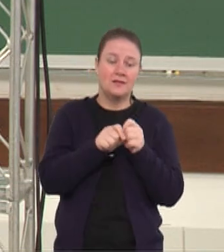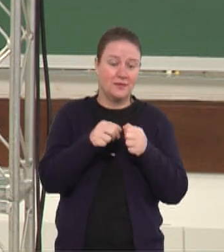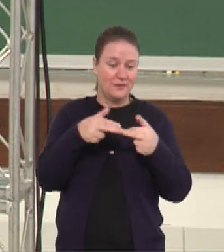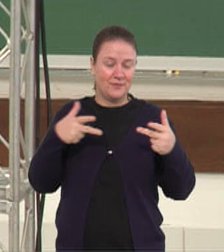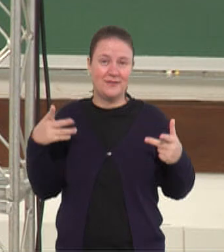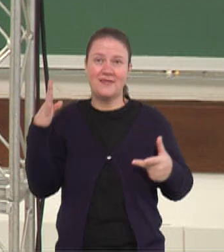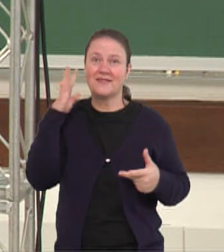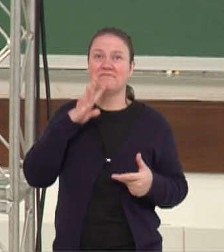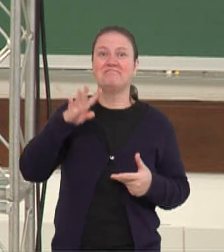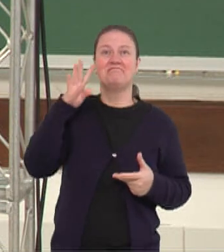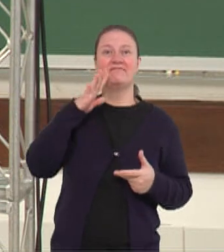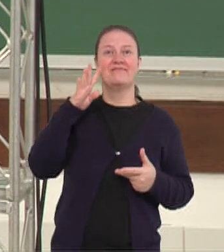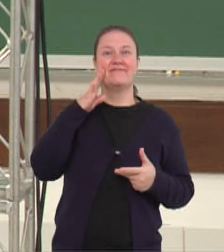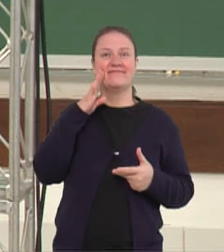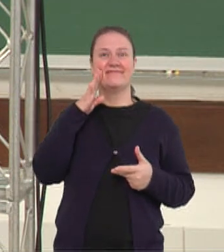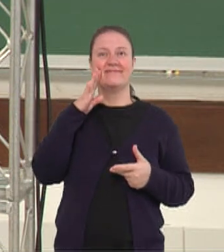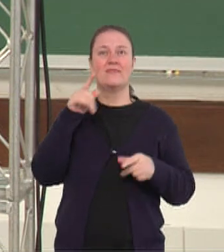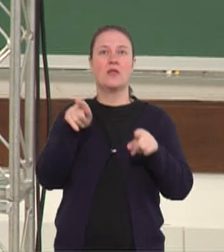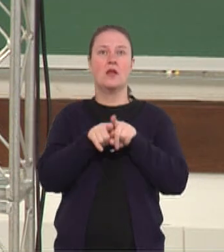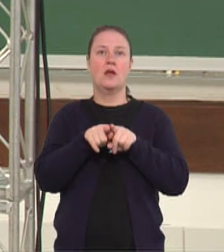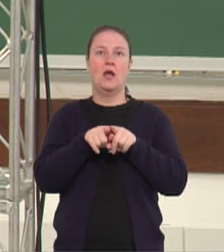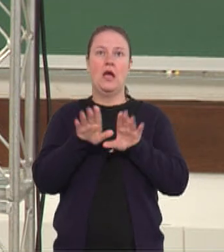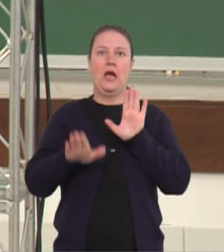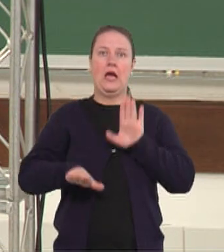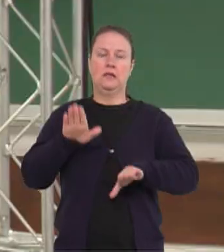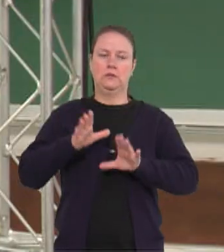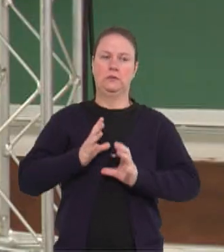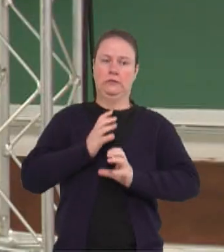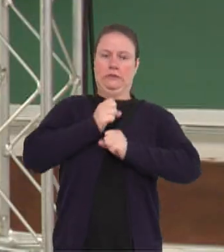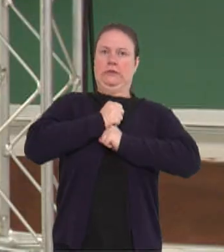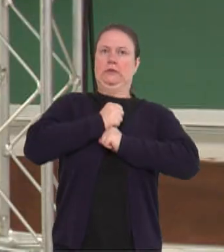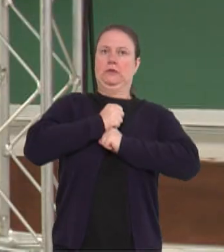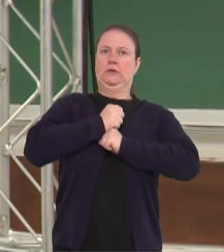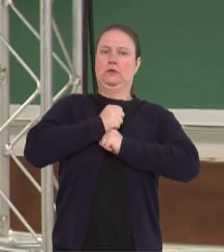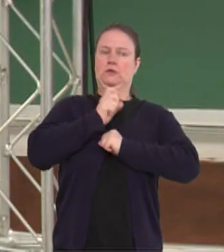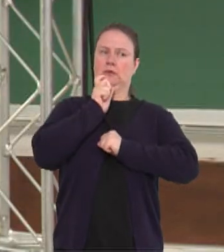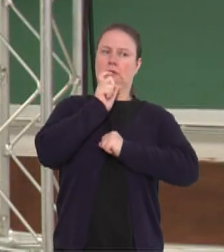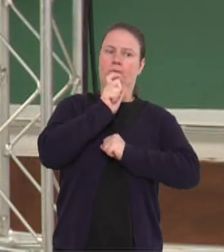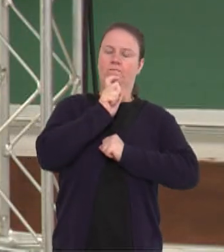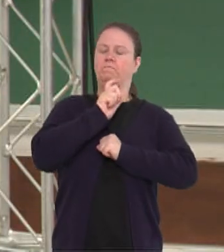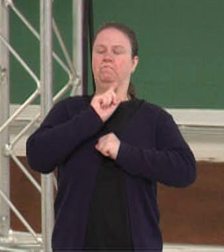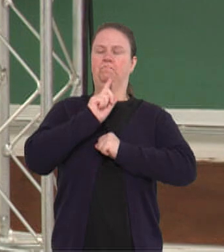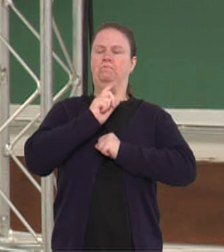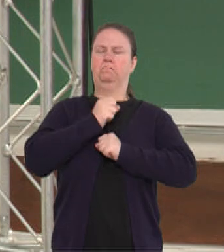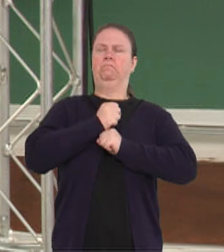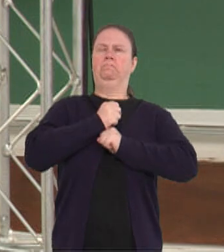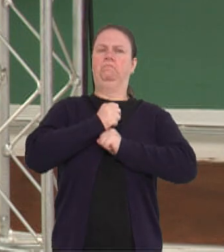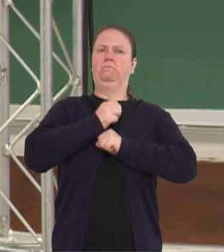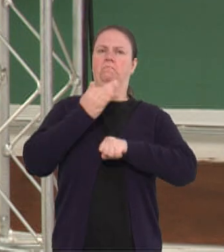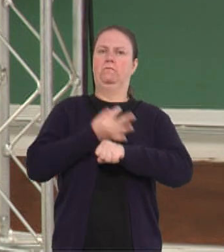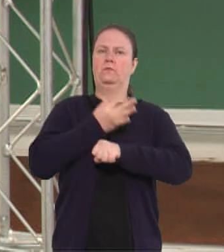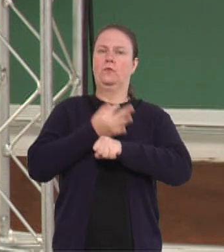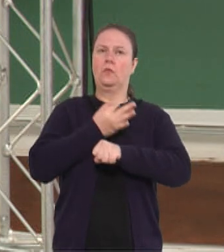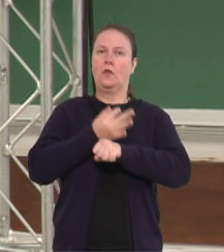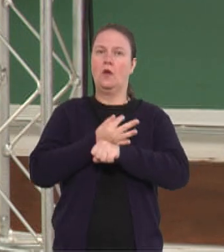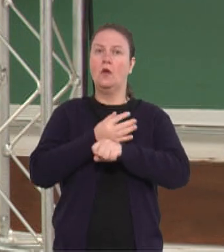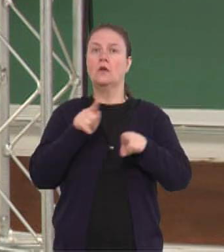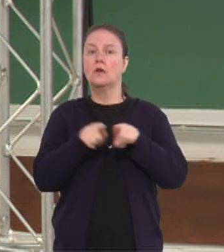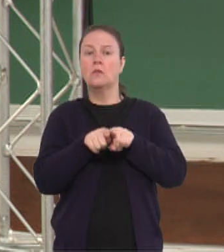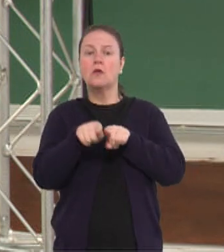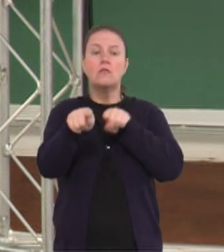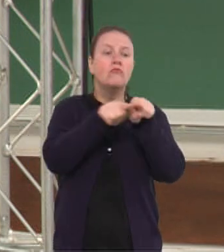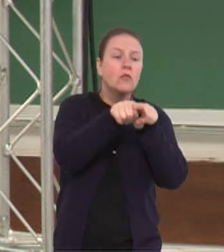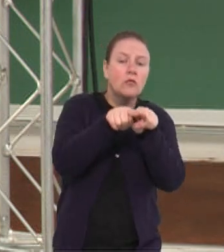segurar a palavrinha às vezes para não magoar o nosso colega, nossa mãe, nosso pai, nosso irmãozinho,